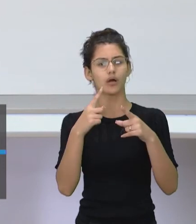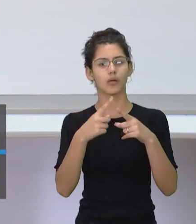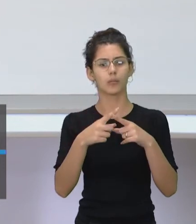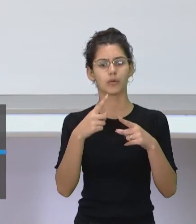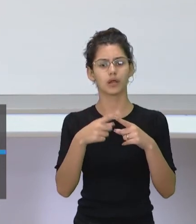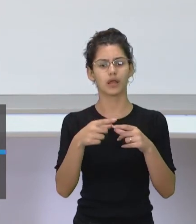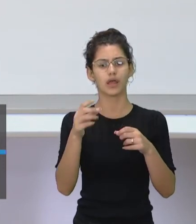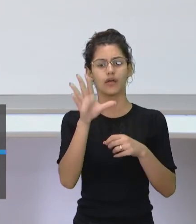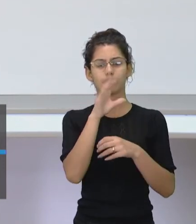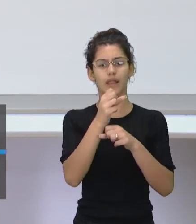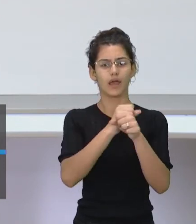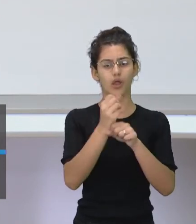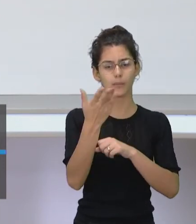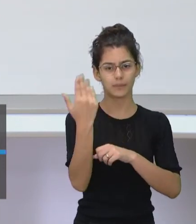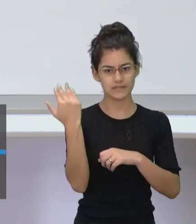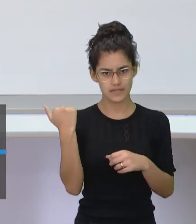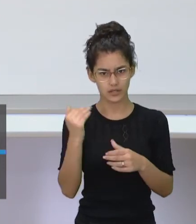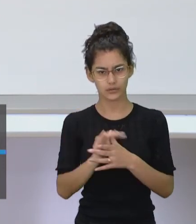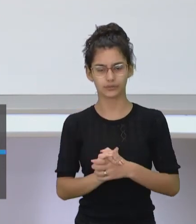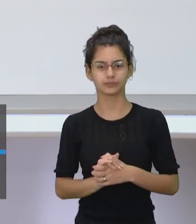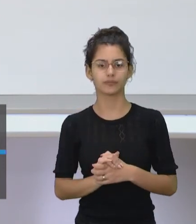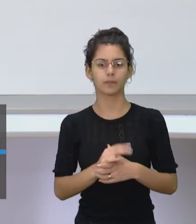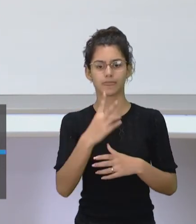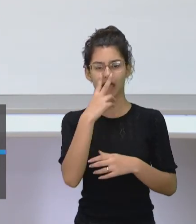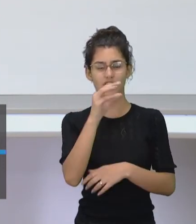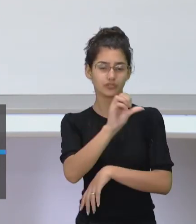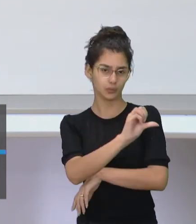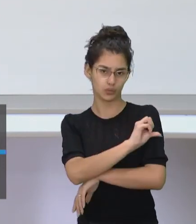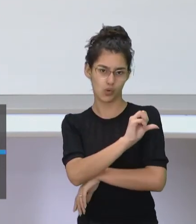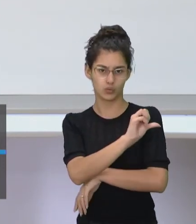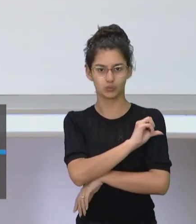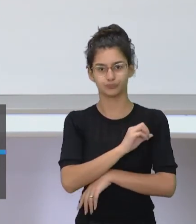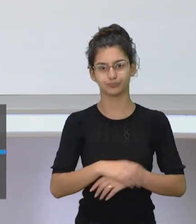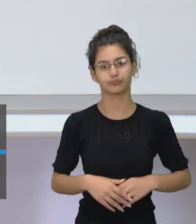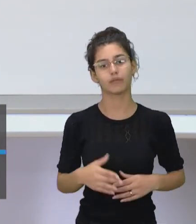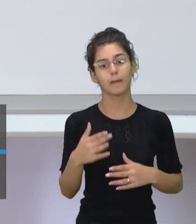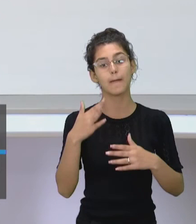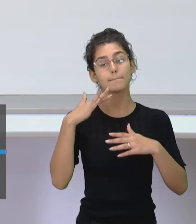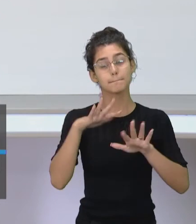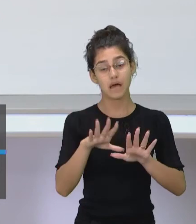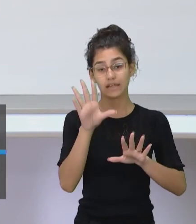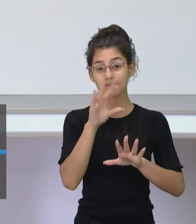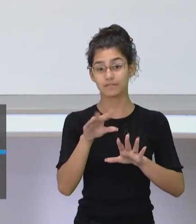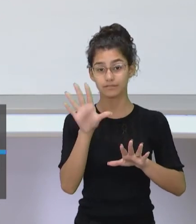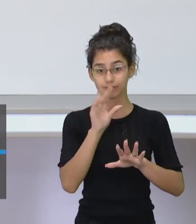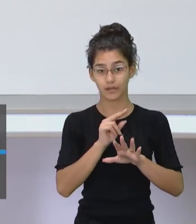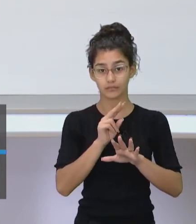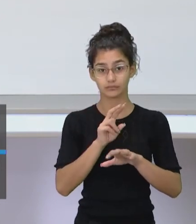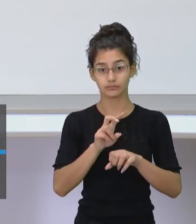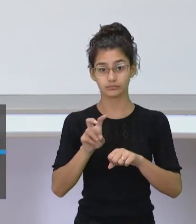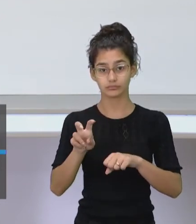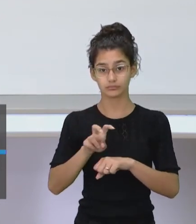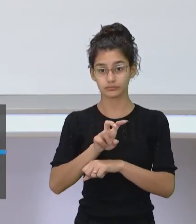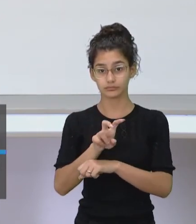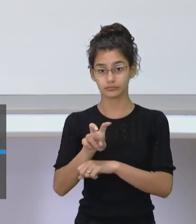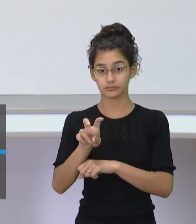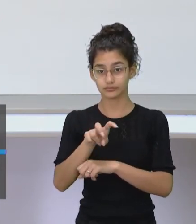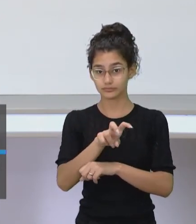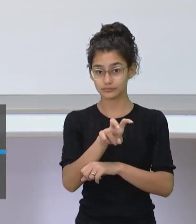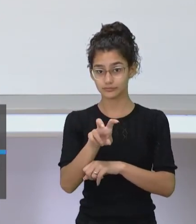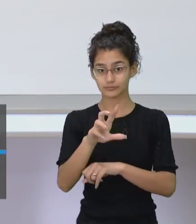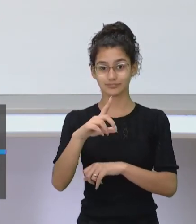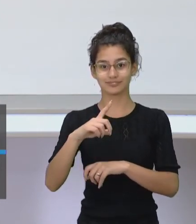ano passado, e se eu não me engano, foi para o 9º ano. Mas tem uma lenda que é a da serpente emplumada. Então, assim, tinha